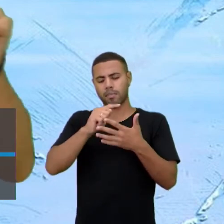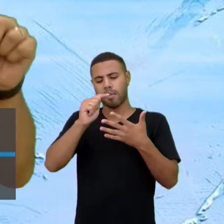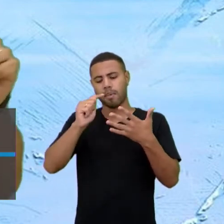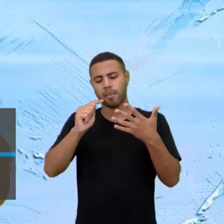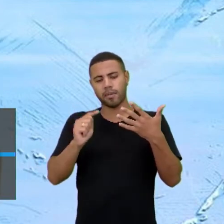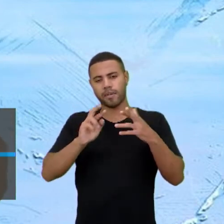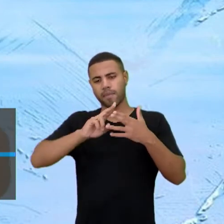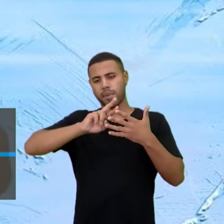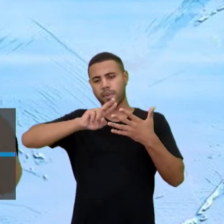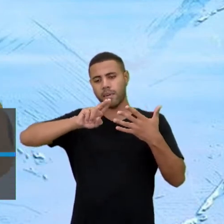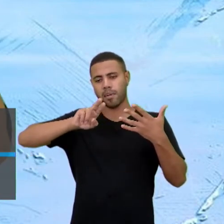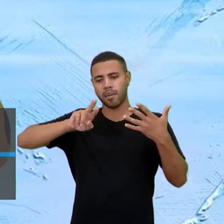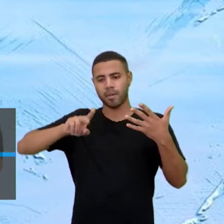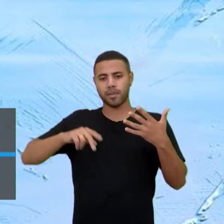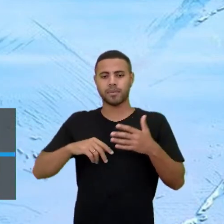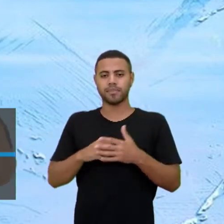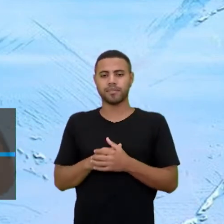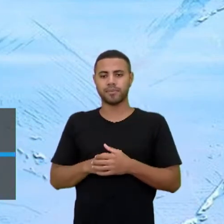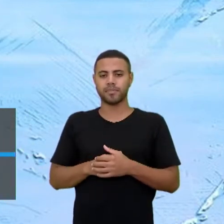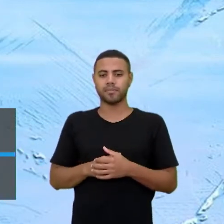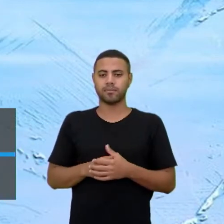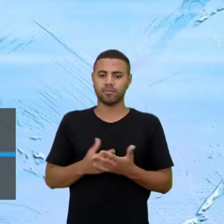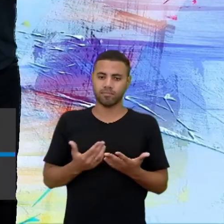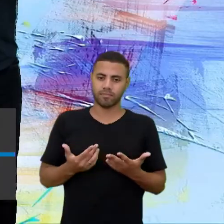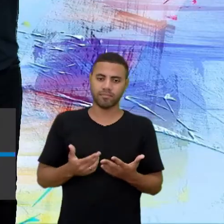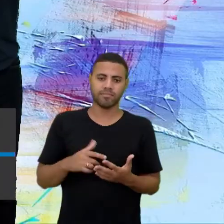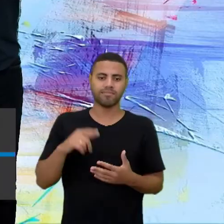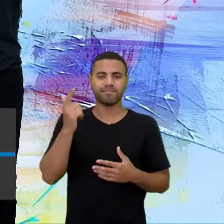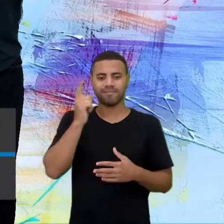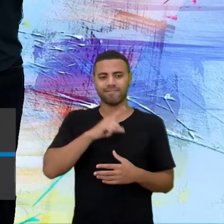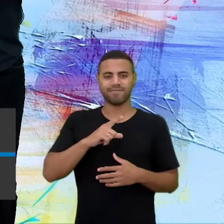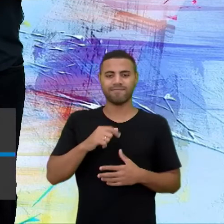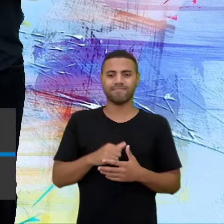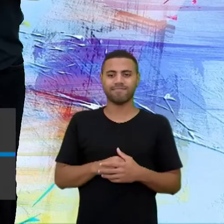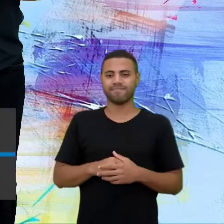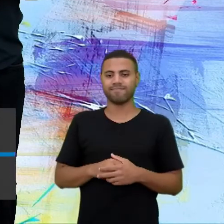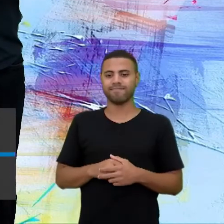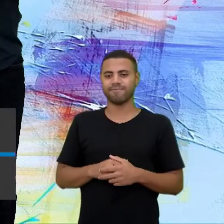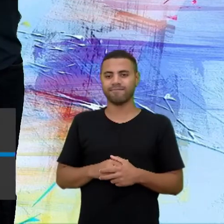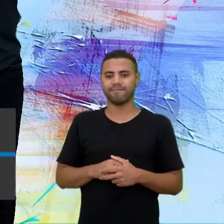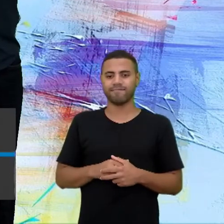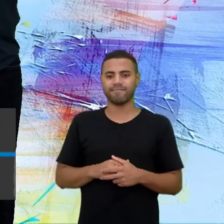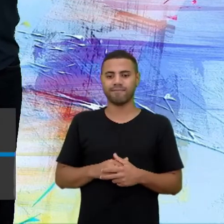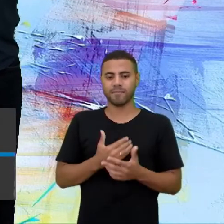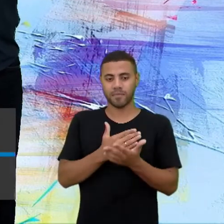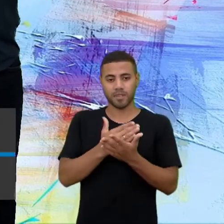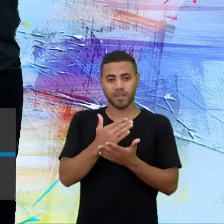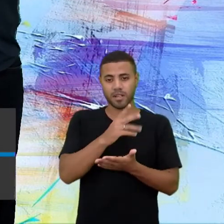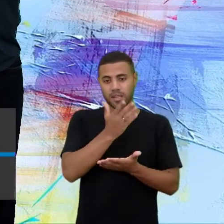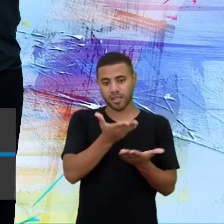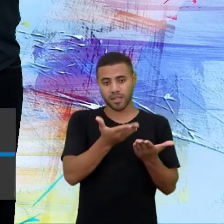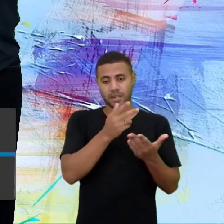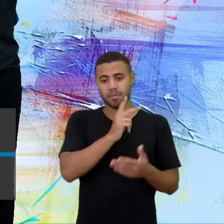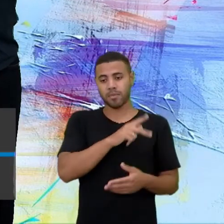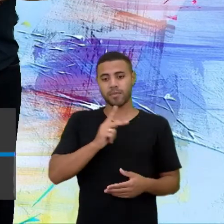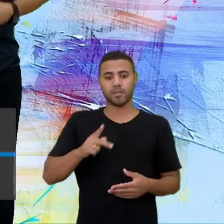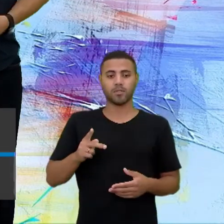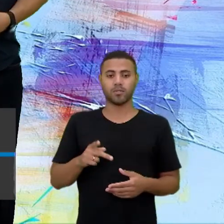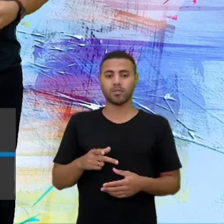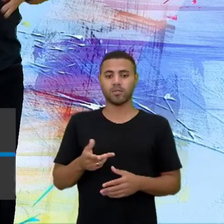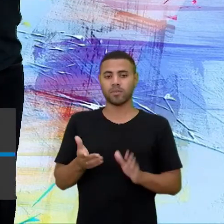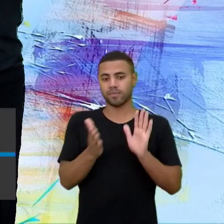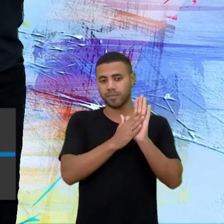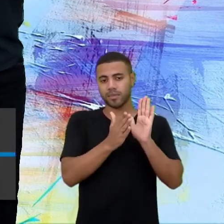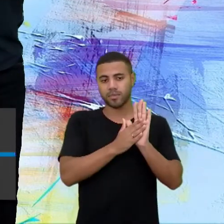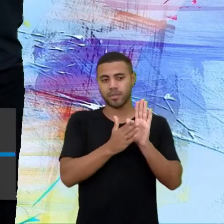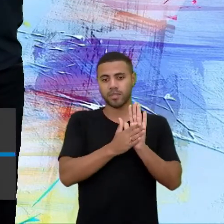ramos, achei a palavra, muitos ramos nesse mapa mental, a partir do que o professor Jocélio propôs, neste